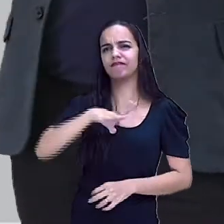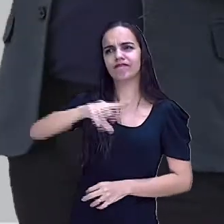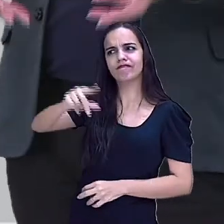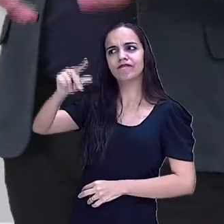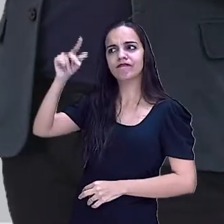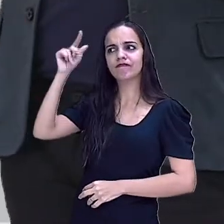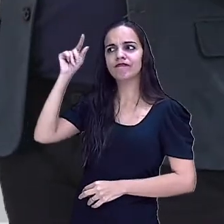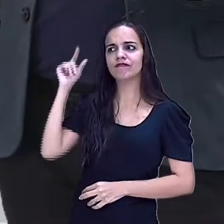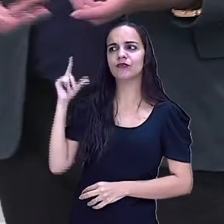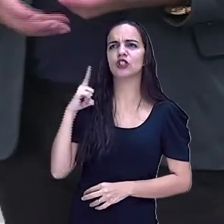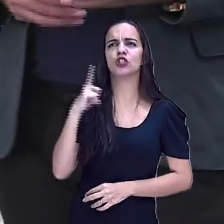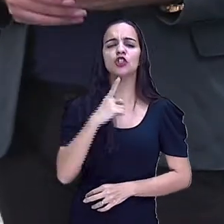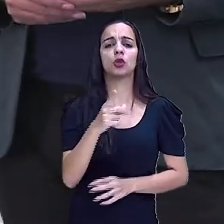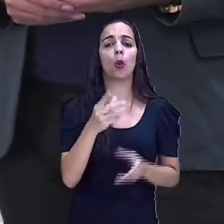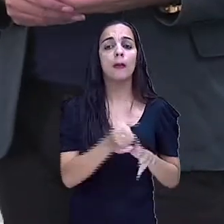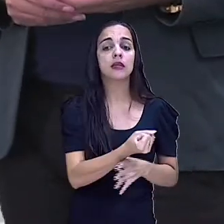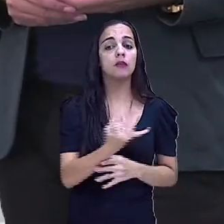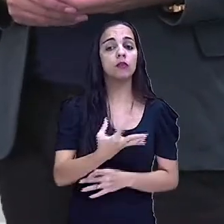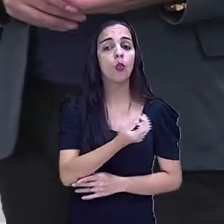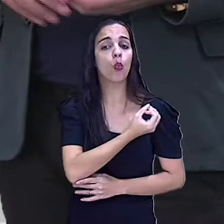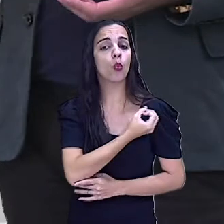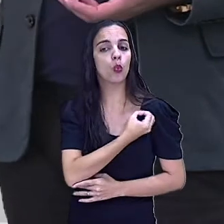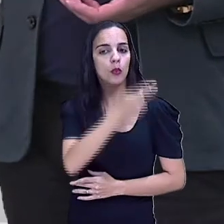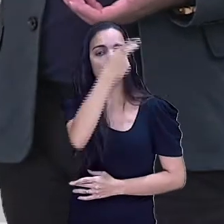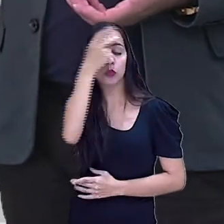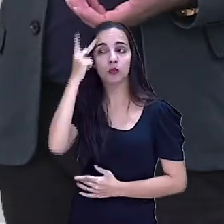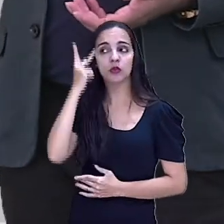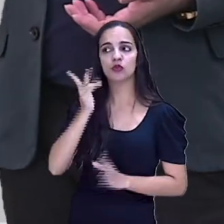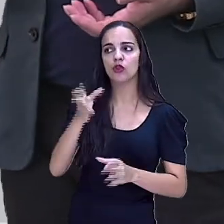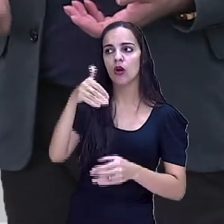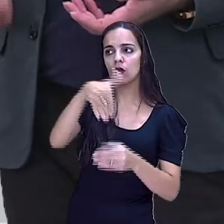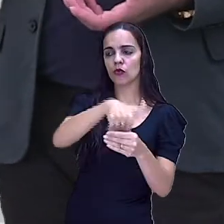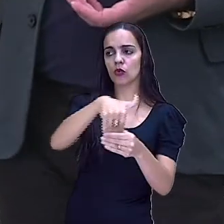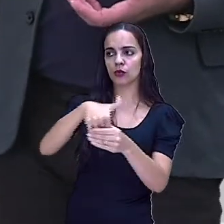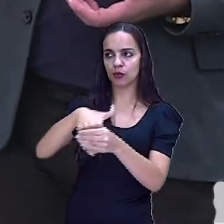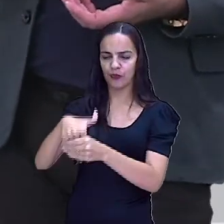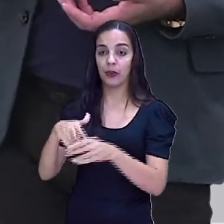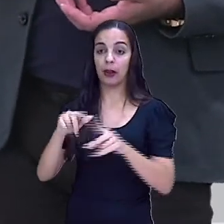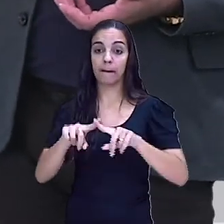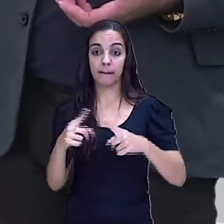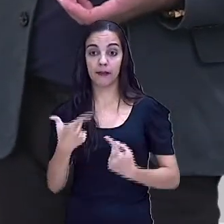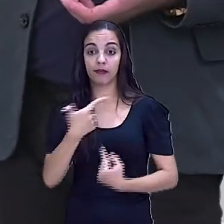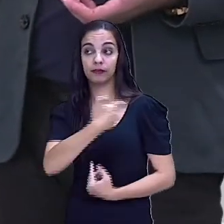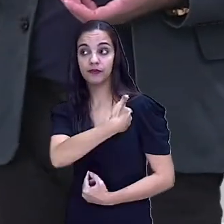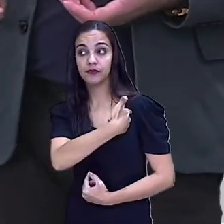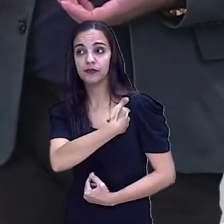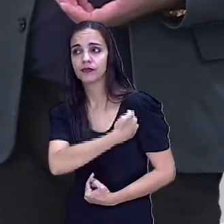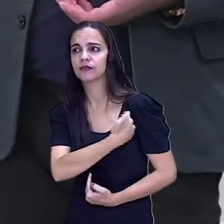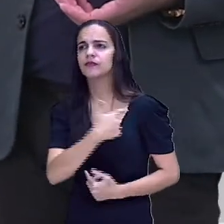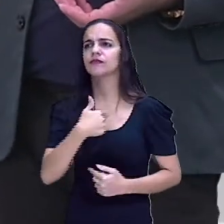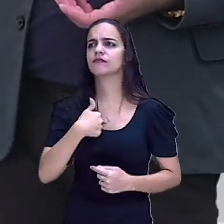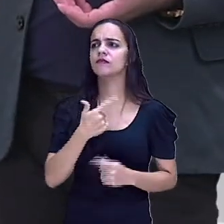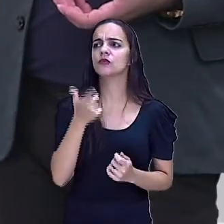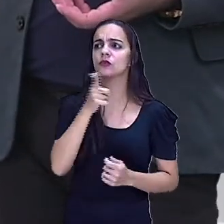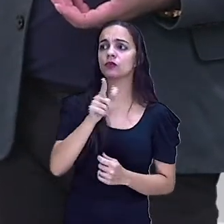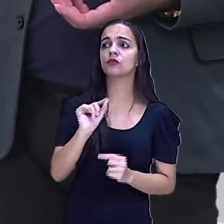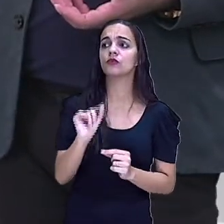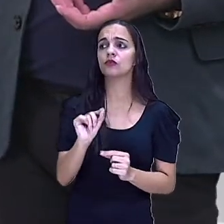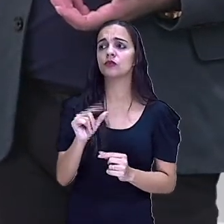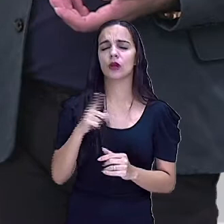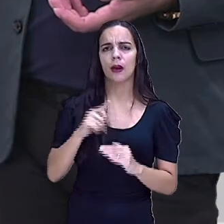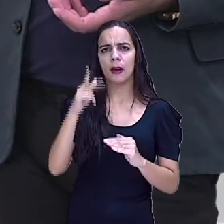significativamente o número de eleitores no Brasil, já que definiu que homens e mulheres maiores